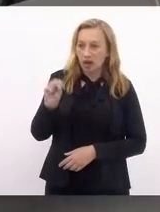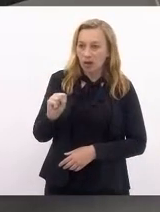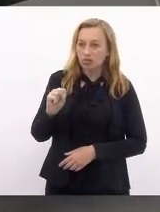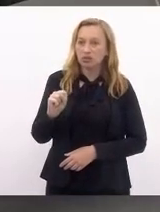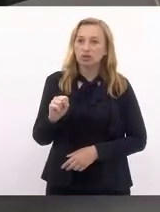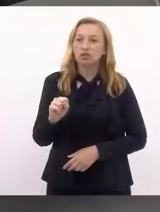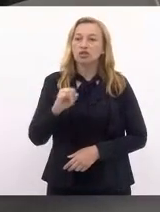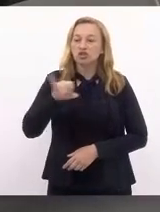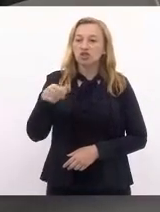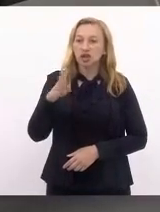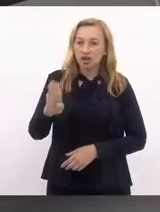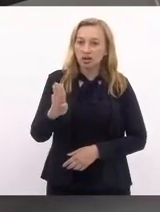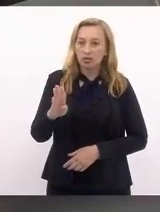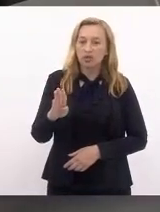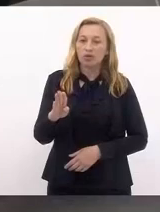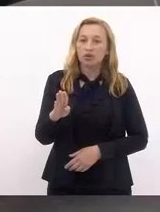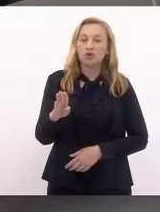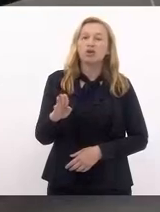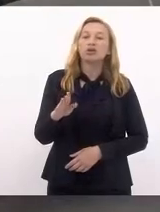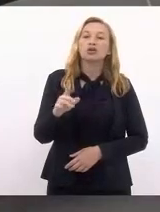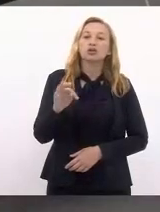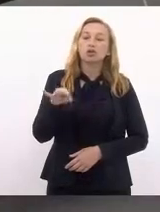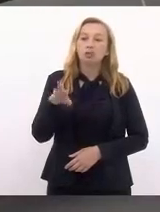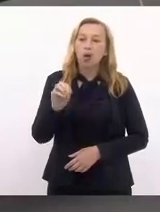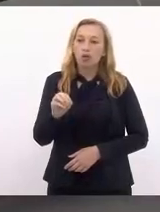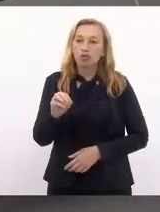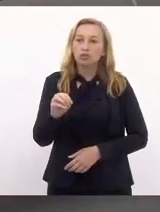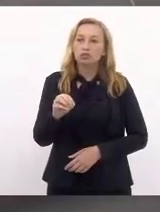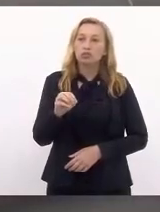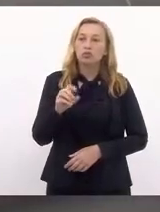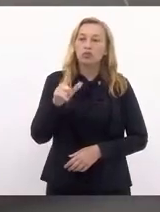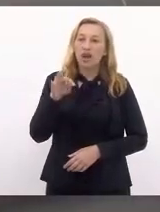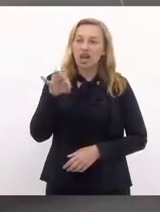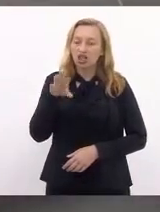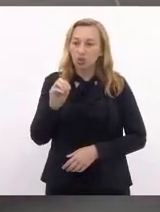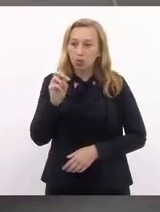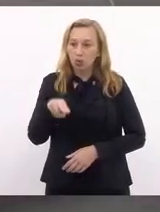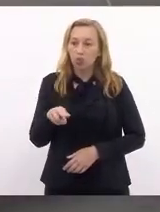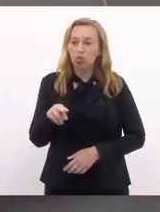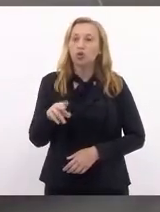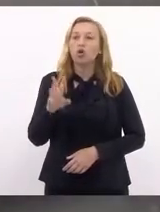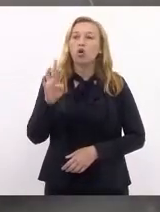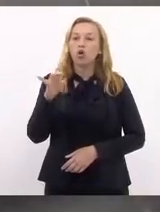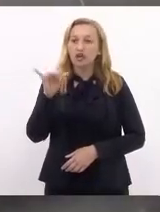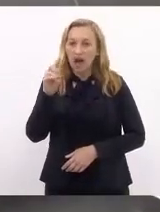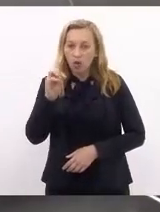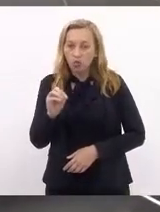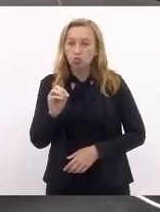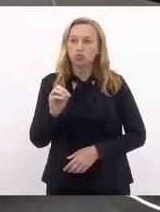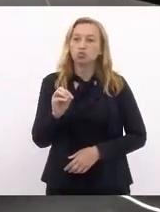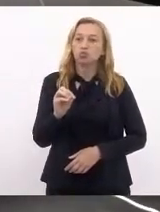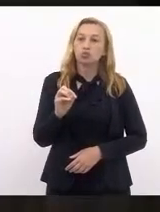Augusto Jair Bittencourt Doutor deodalto Wellington Ronaldo serjinho